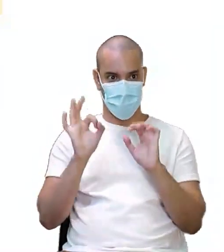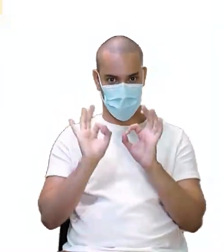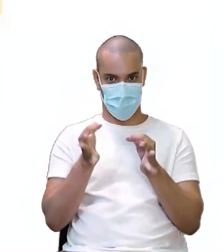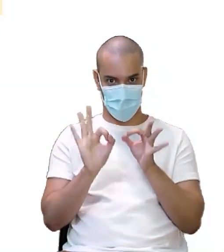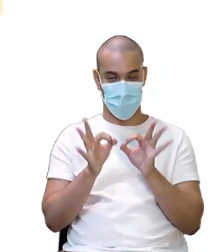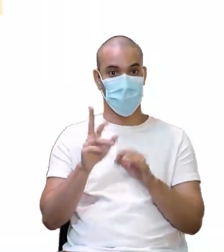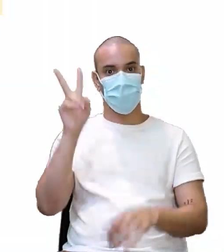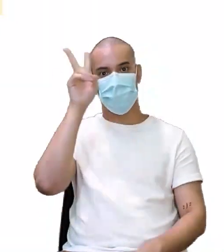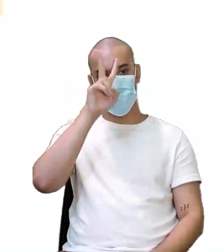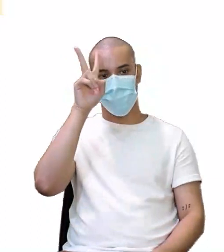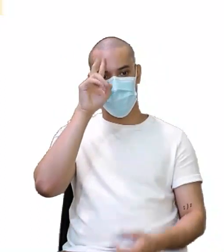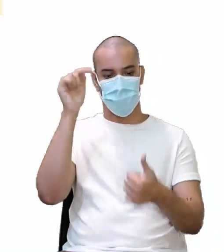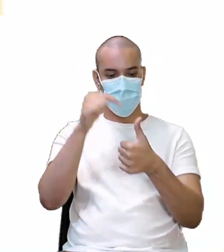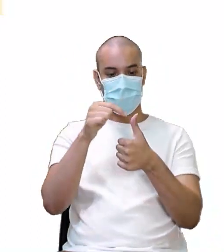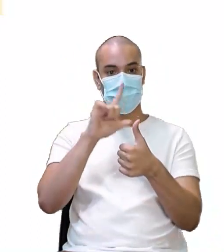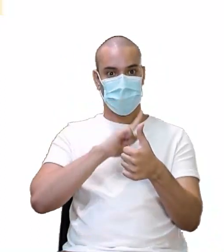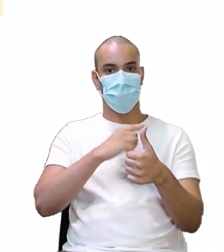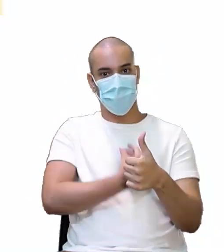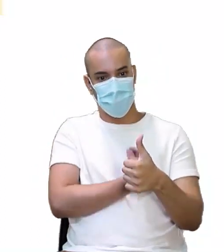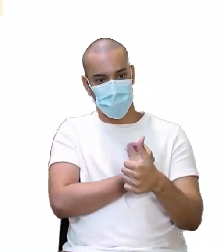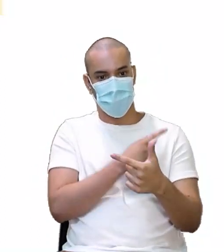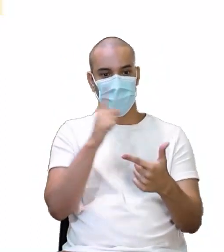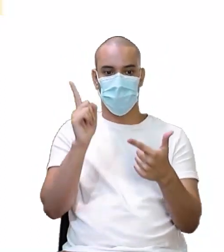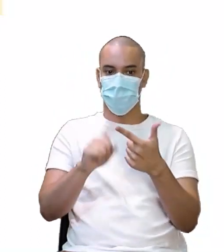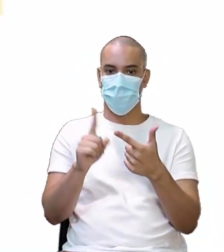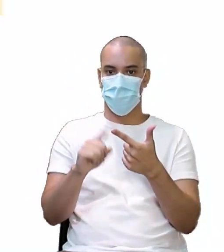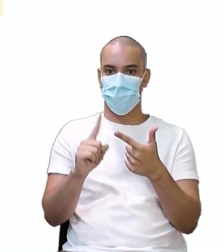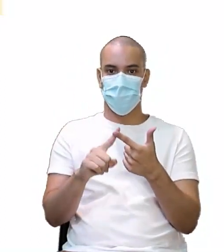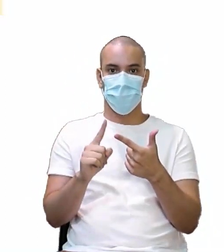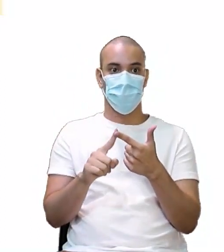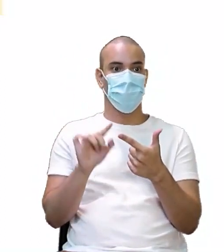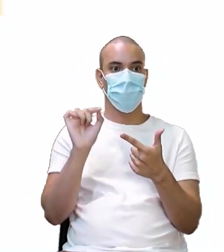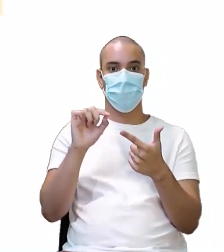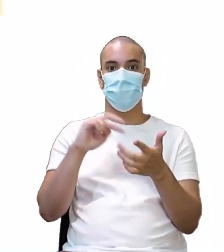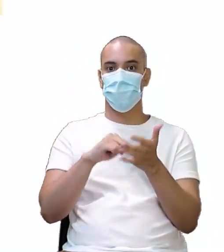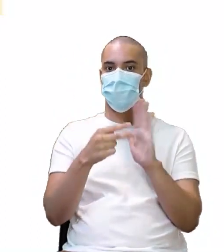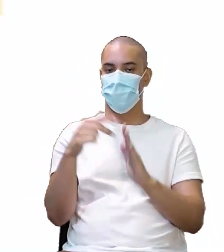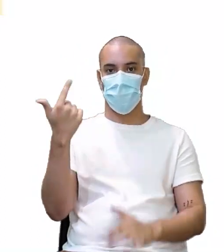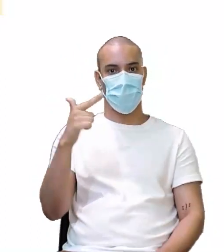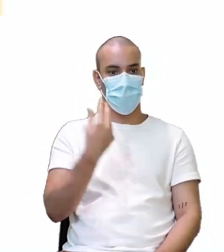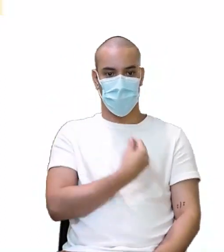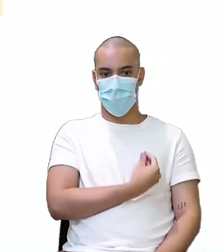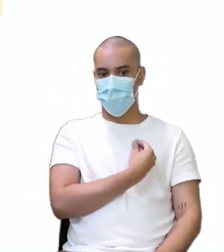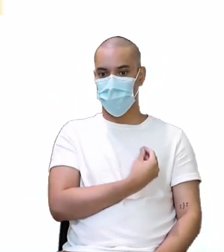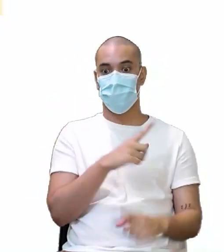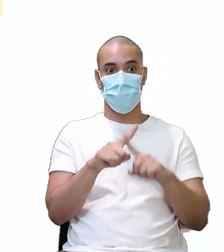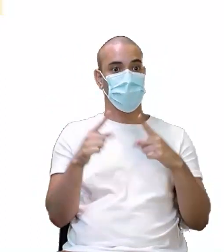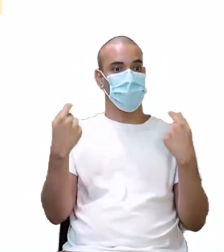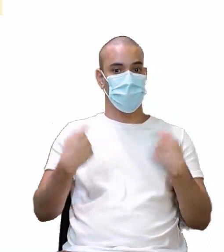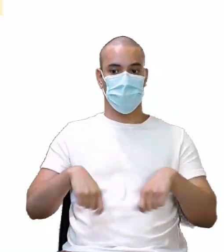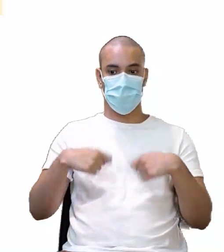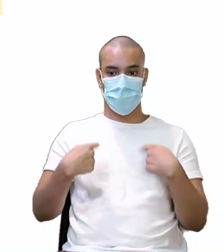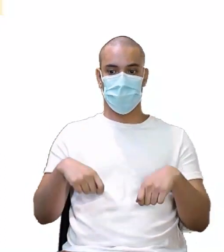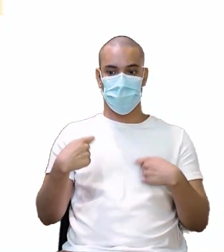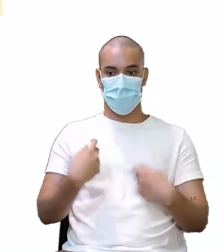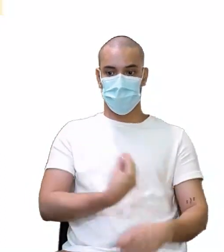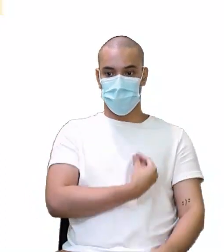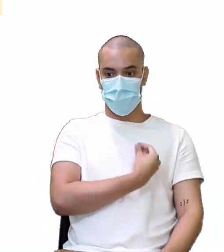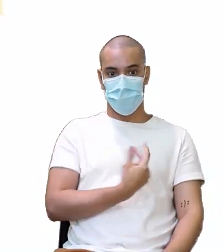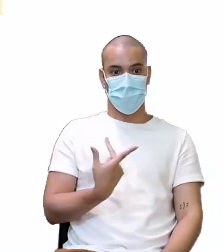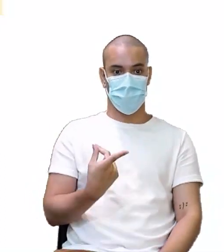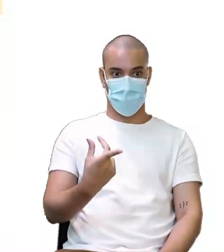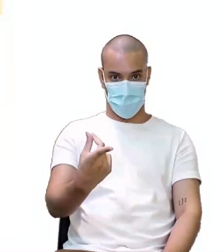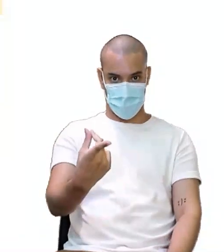bom? Lembrando, os bióticos têm vida e os fatores abióticos são aqueles que não têm vida, mas que são necessários para a existência da